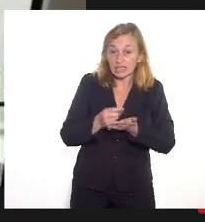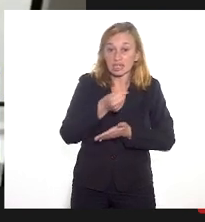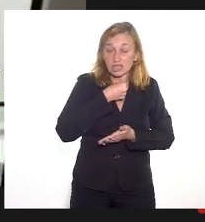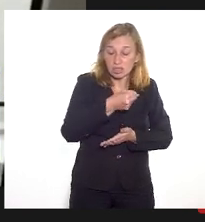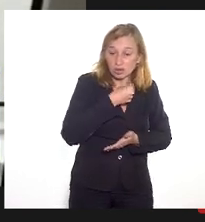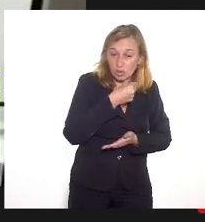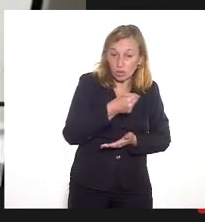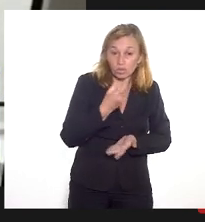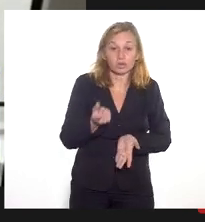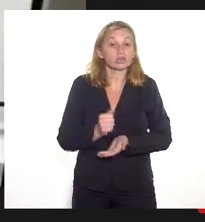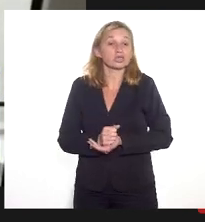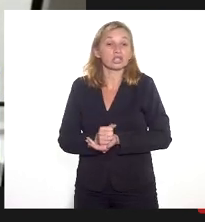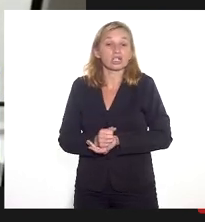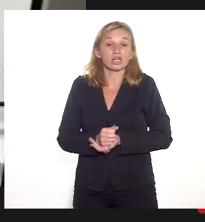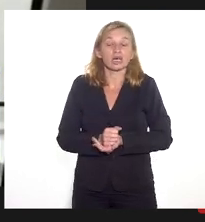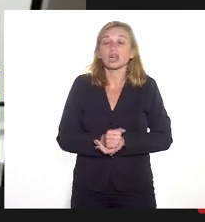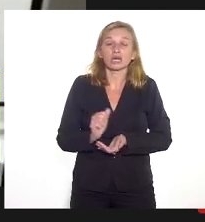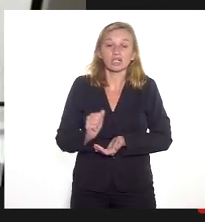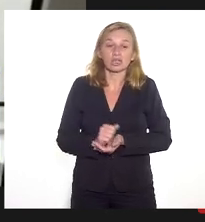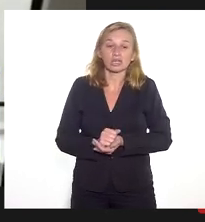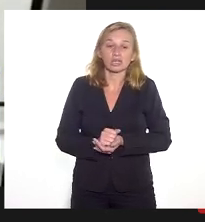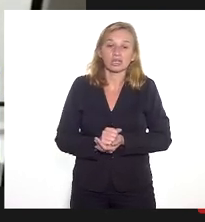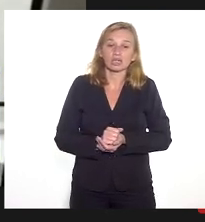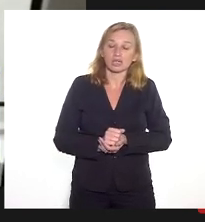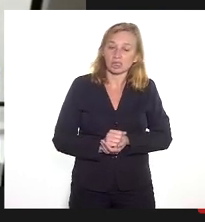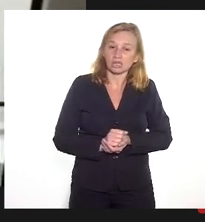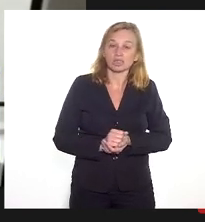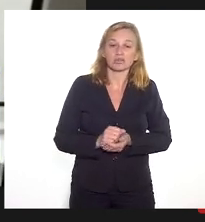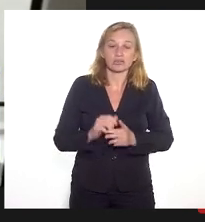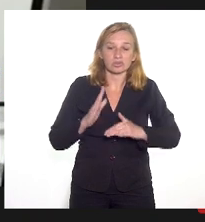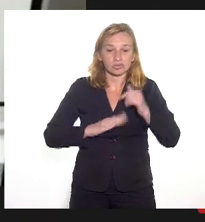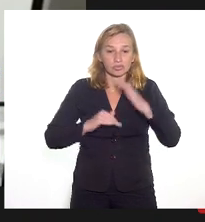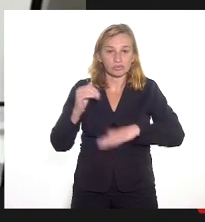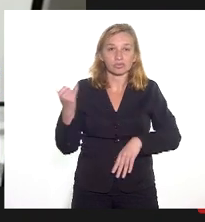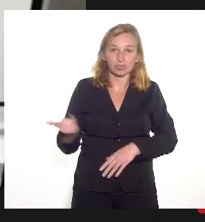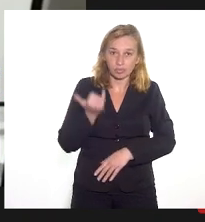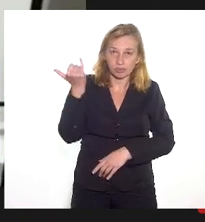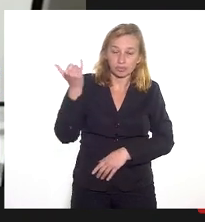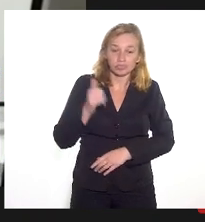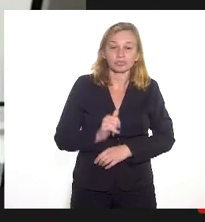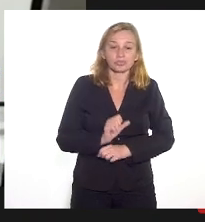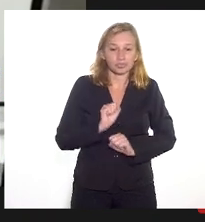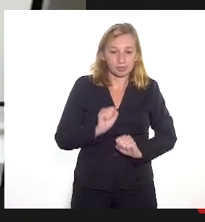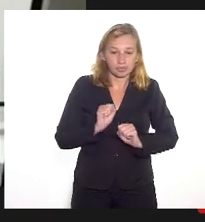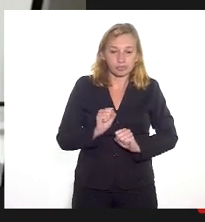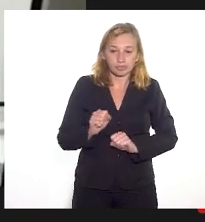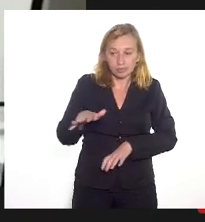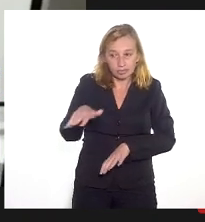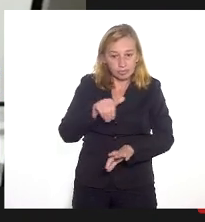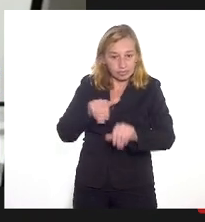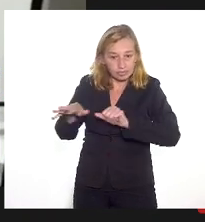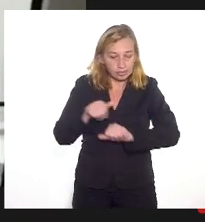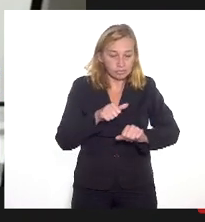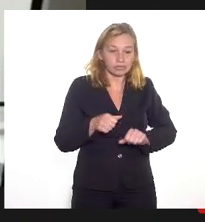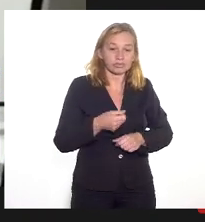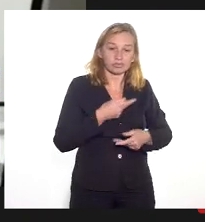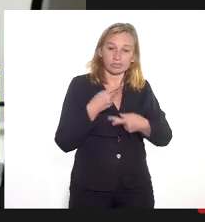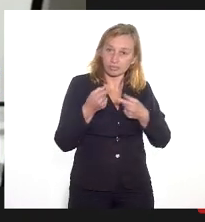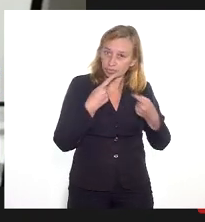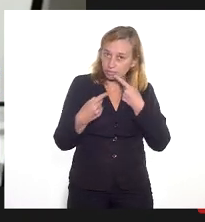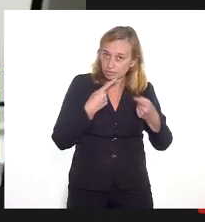das relações públicas. São categorias que são importantíssimas para que a gente possa trazer para esse debate